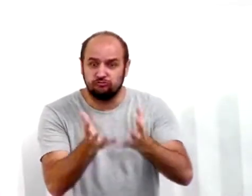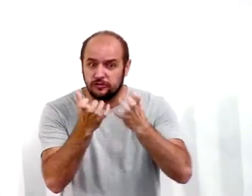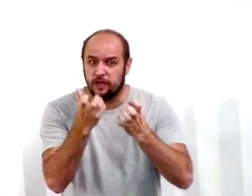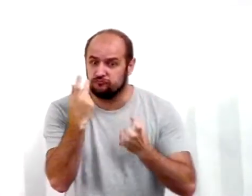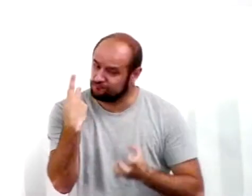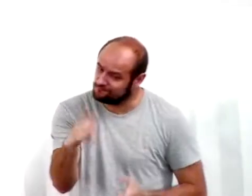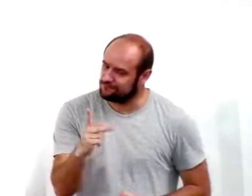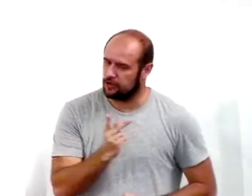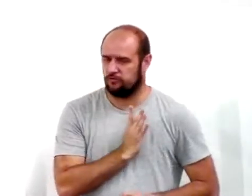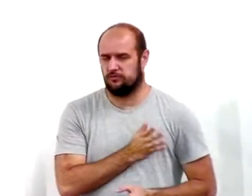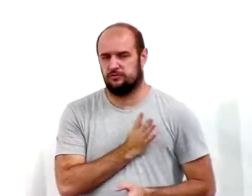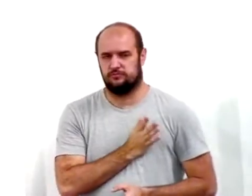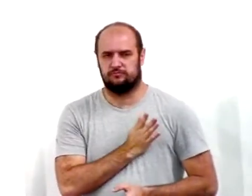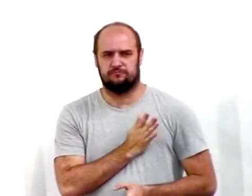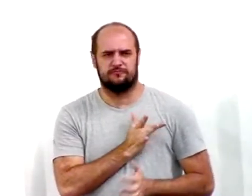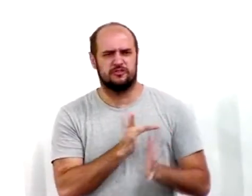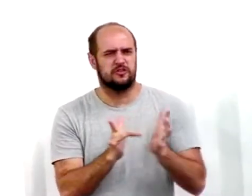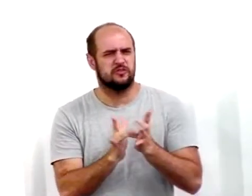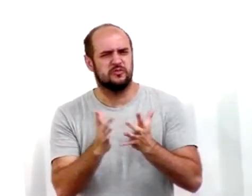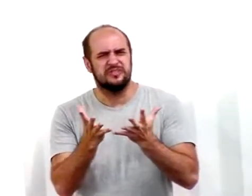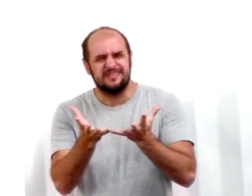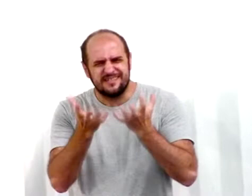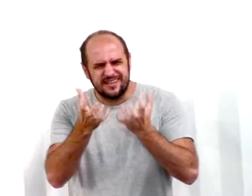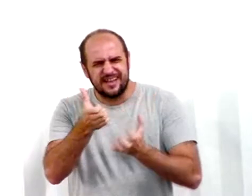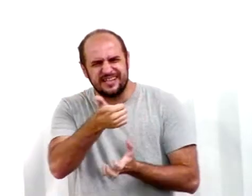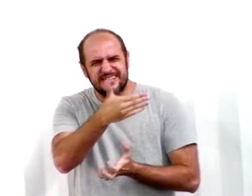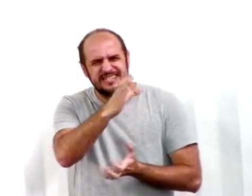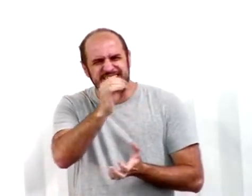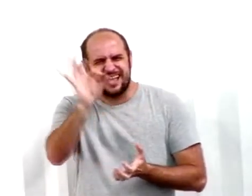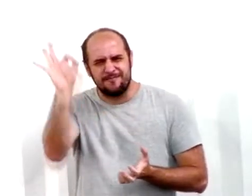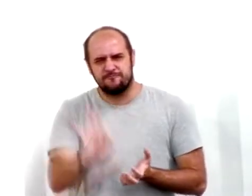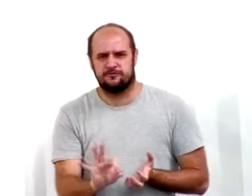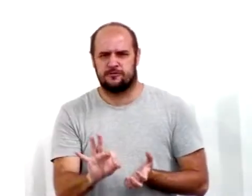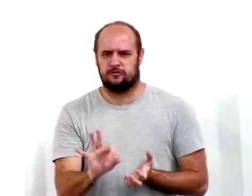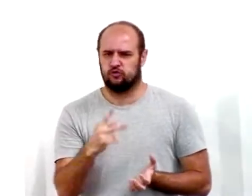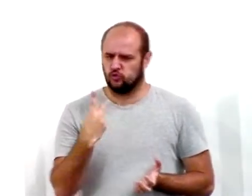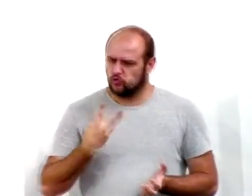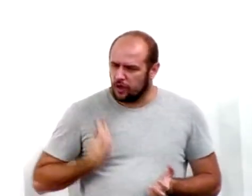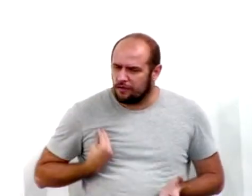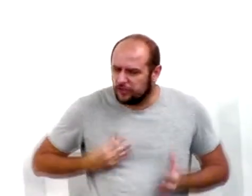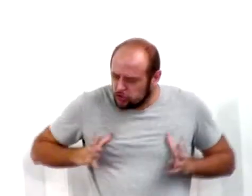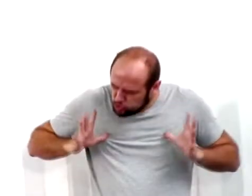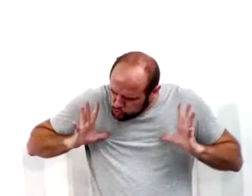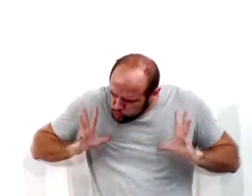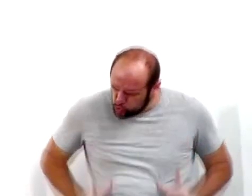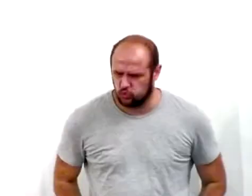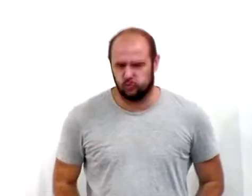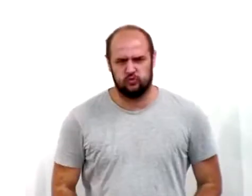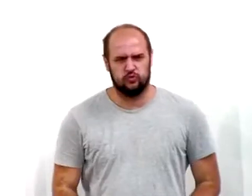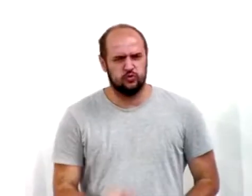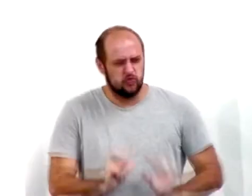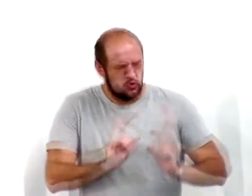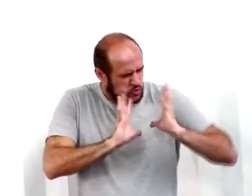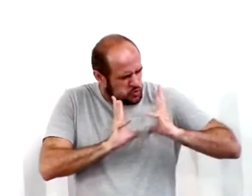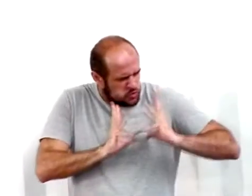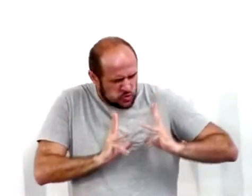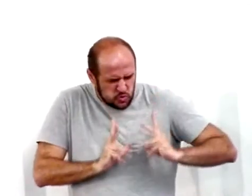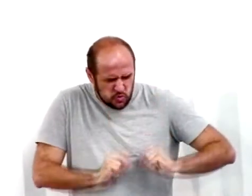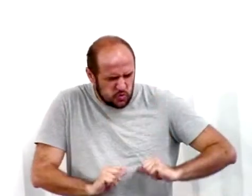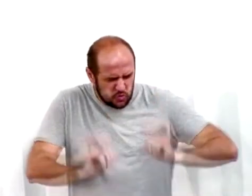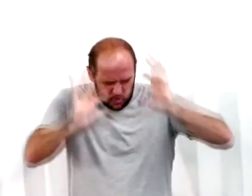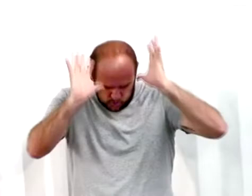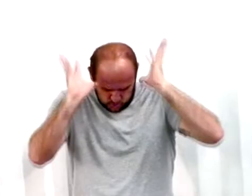coração. Ele quer 100% do seu coração, da sua vida. Todo centímetro, todo